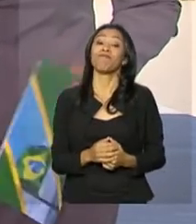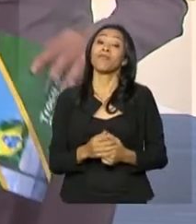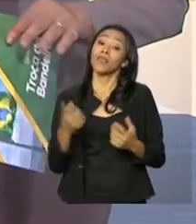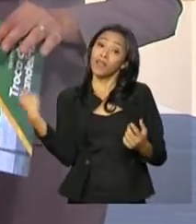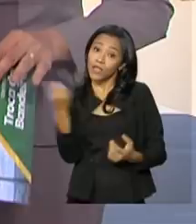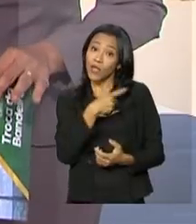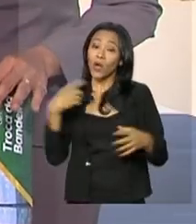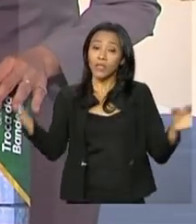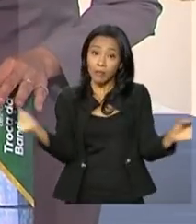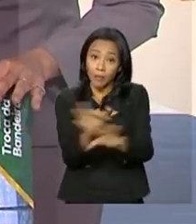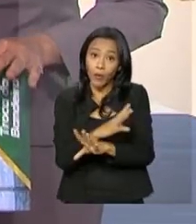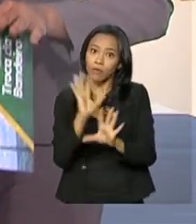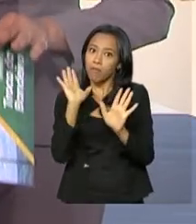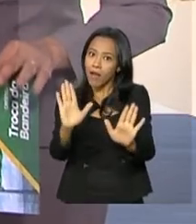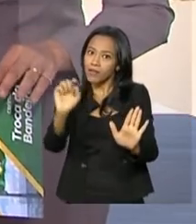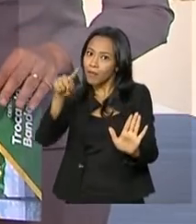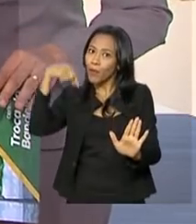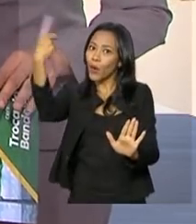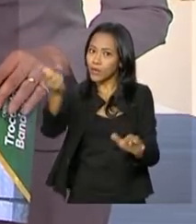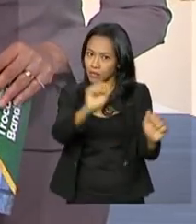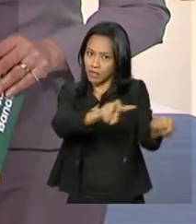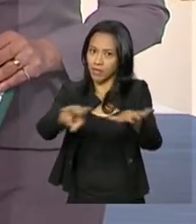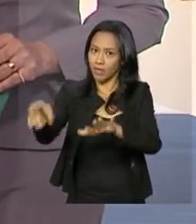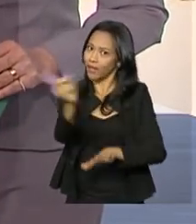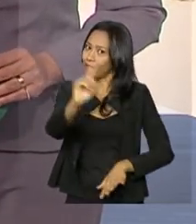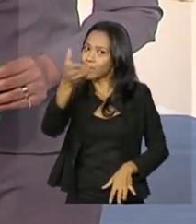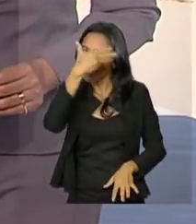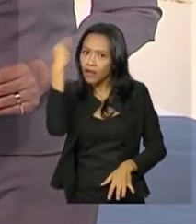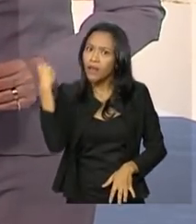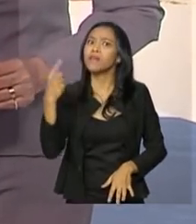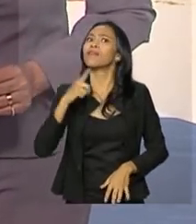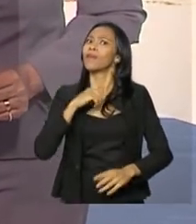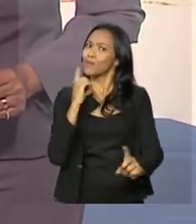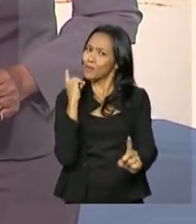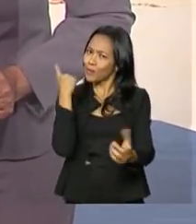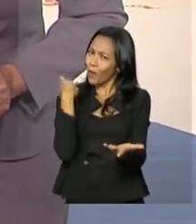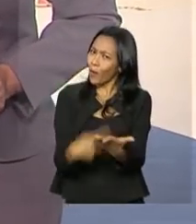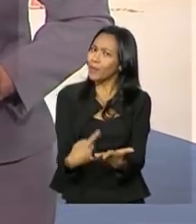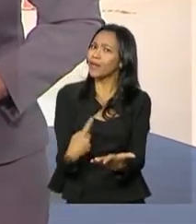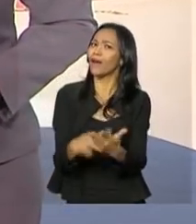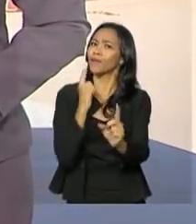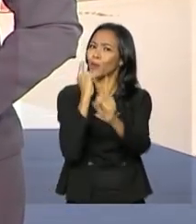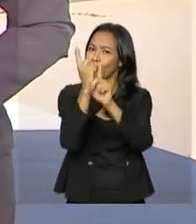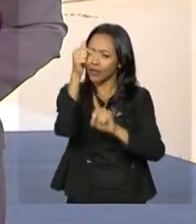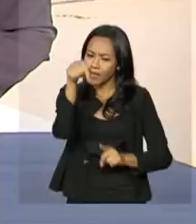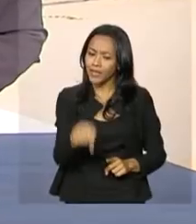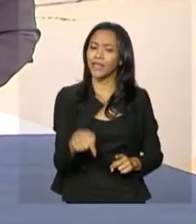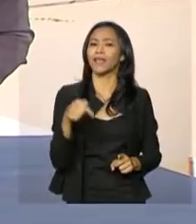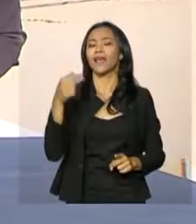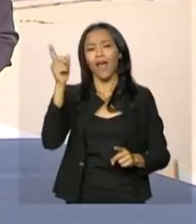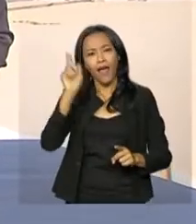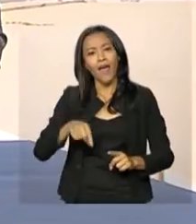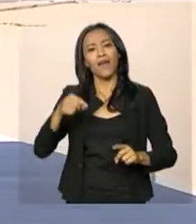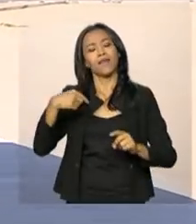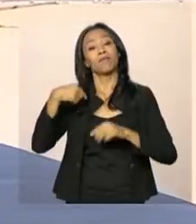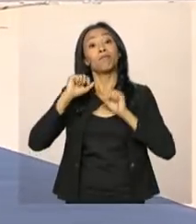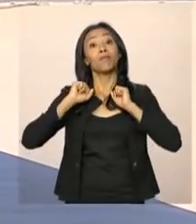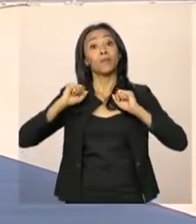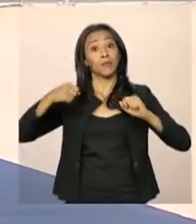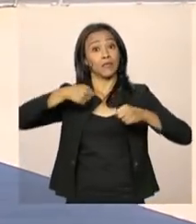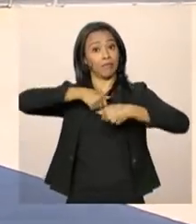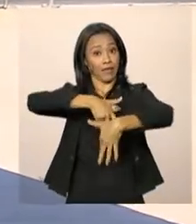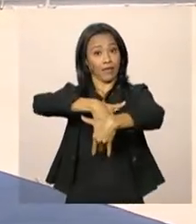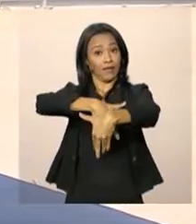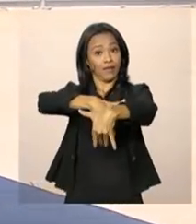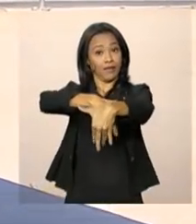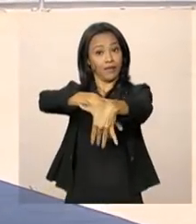aqui, mas na semana que vem, não se esqueça, temos um encontro marcado, a transmissão ao vivo do desfile